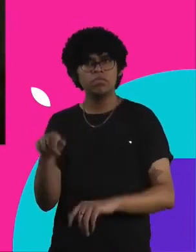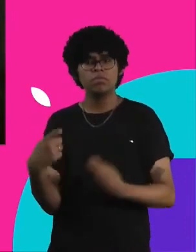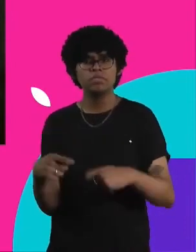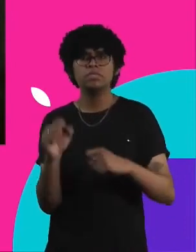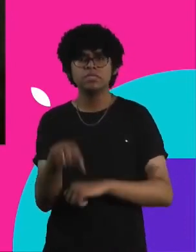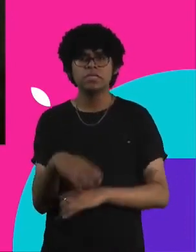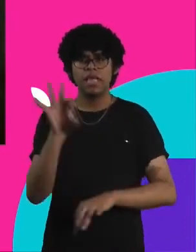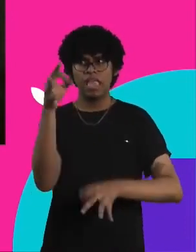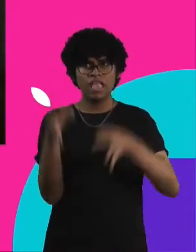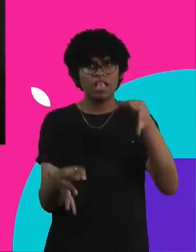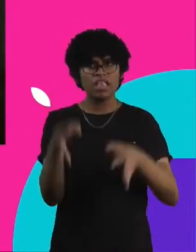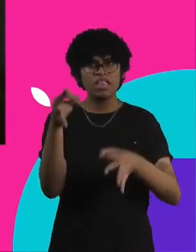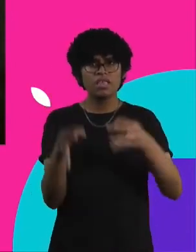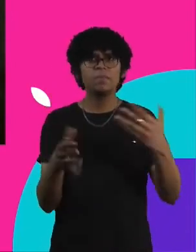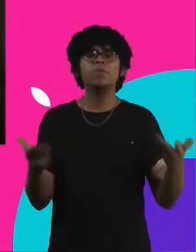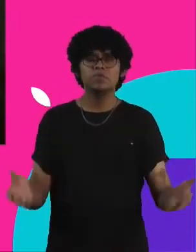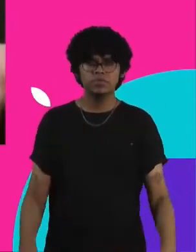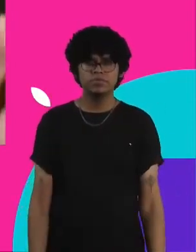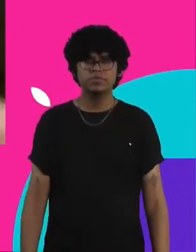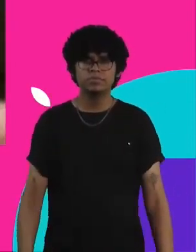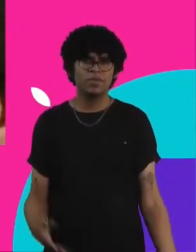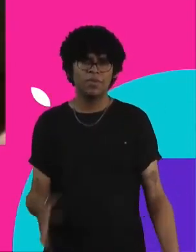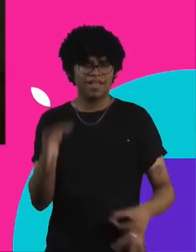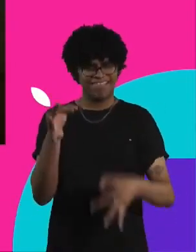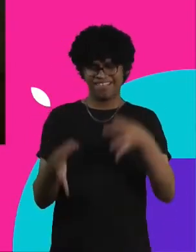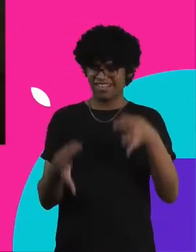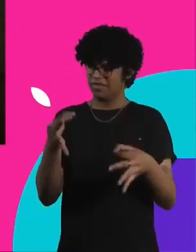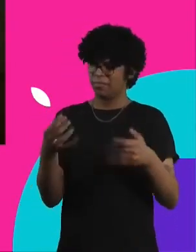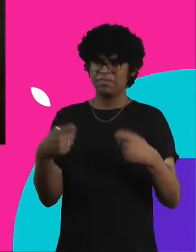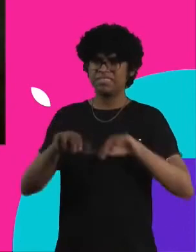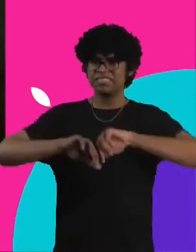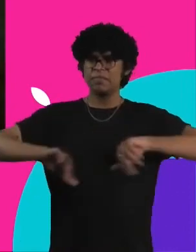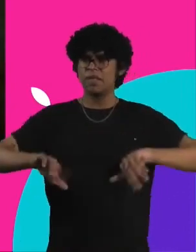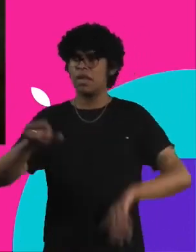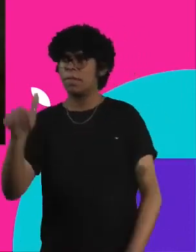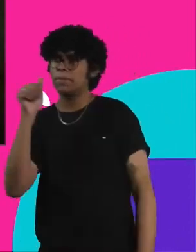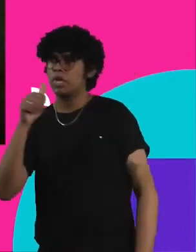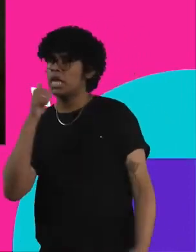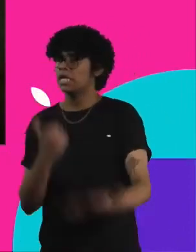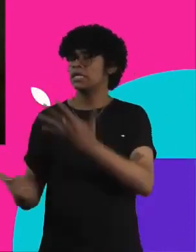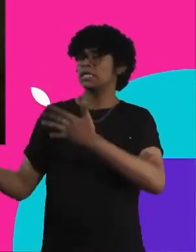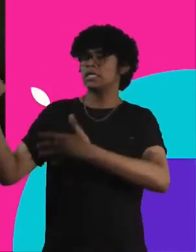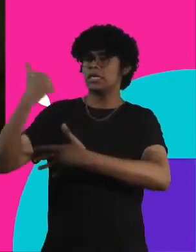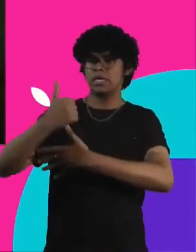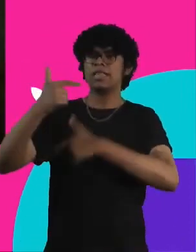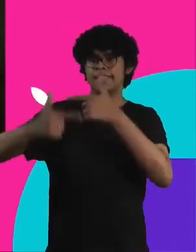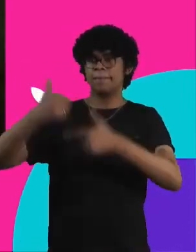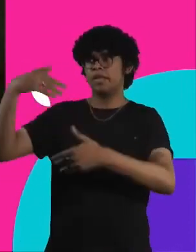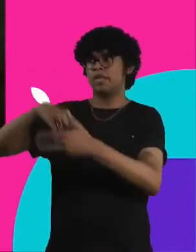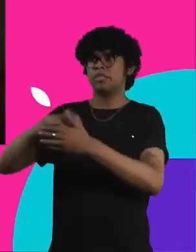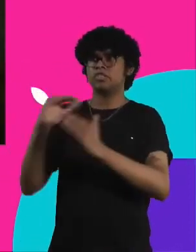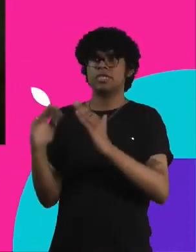quando a gente fala falta de equilíbrio, a gente tem que separar também. As mulheres que são privilegiadas, que trabalham dentro de